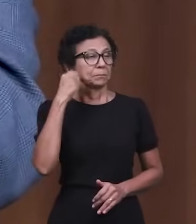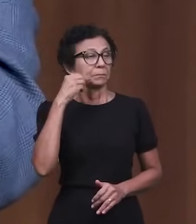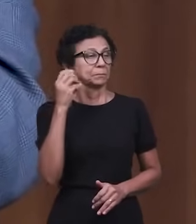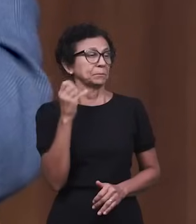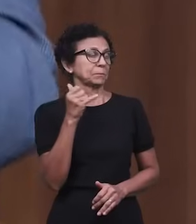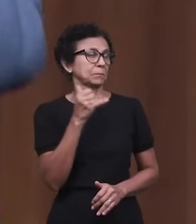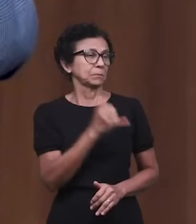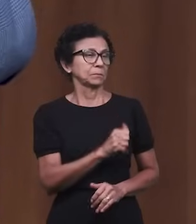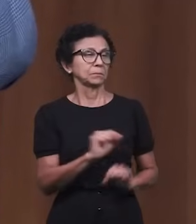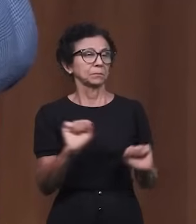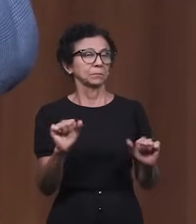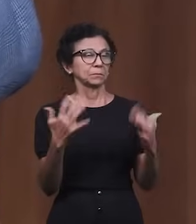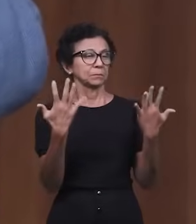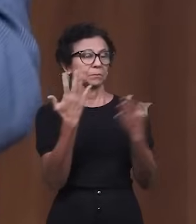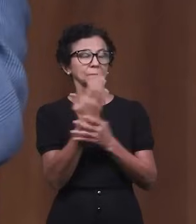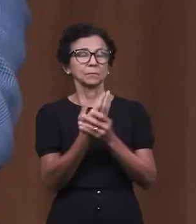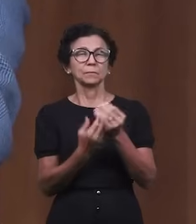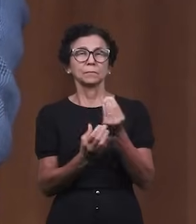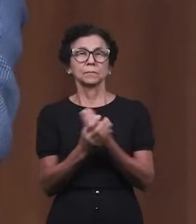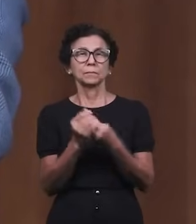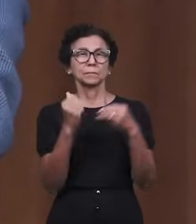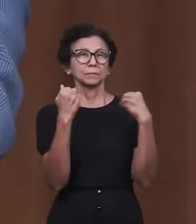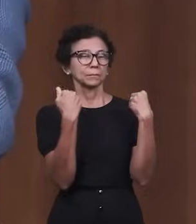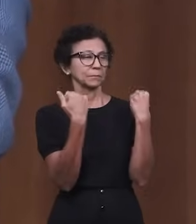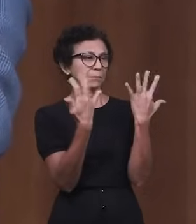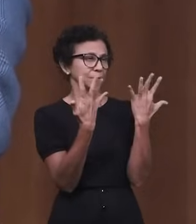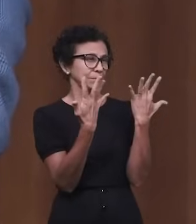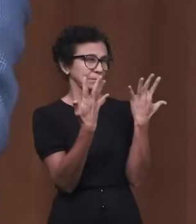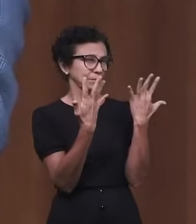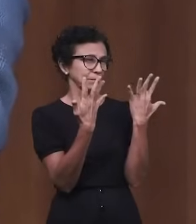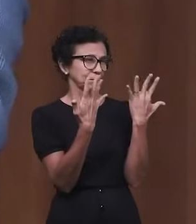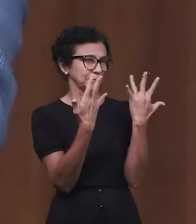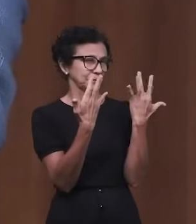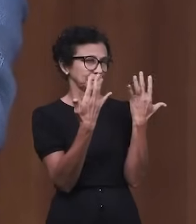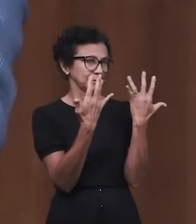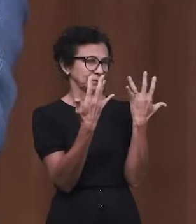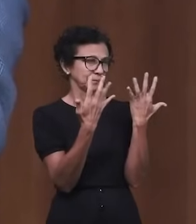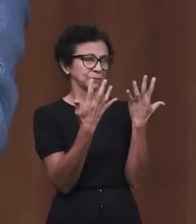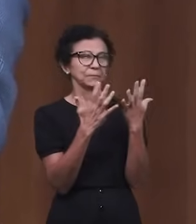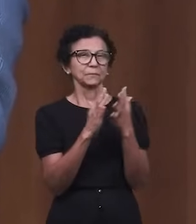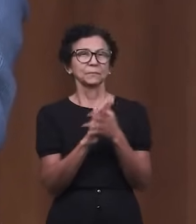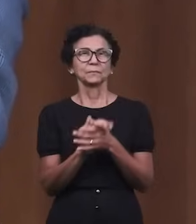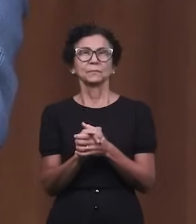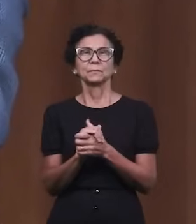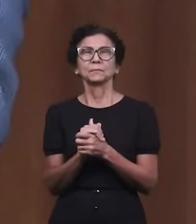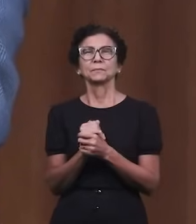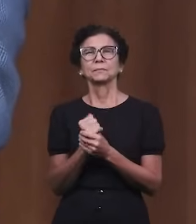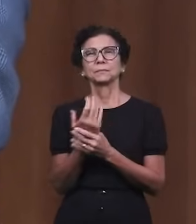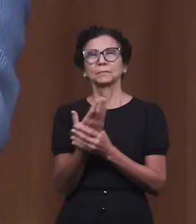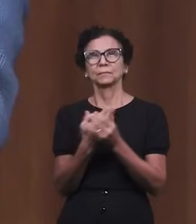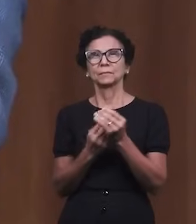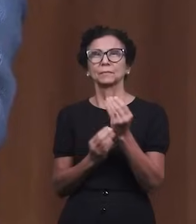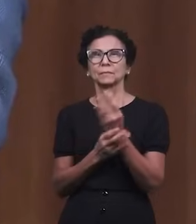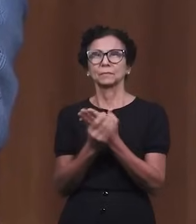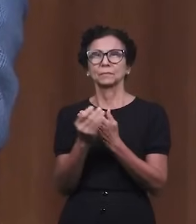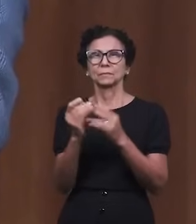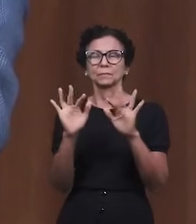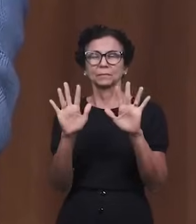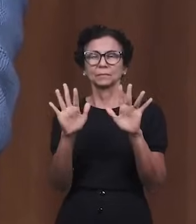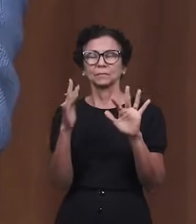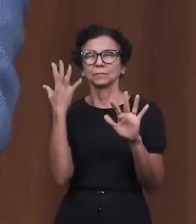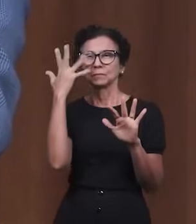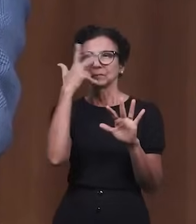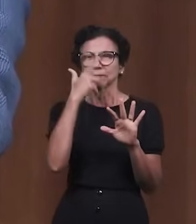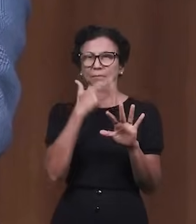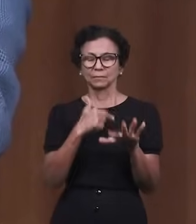fulano. Olha as minhas mãos. Ela tinha... Claro, mulher tem uma mão bonita, claro que mulher tem